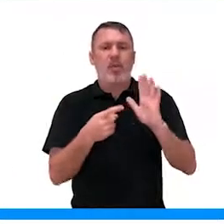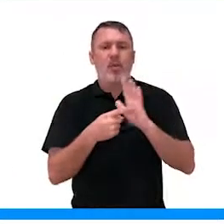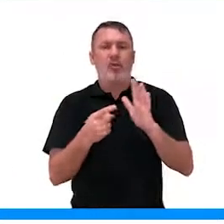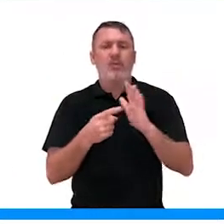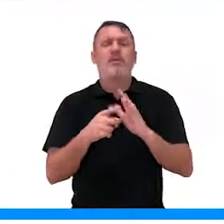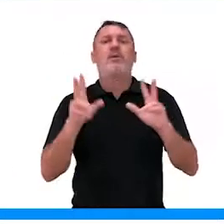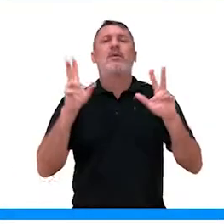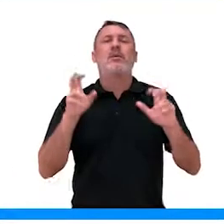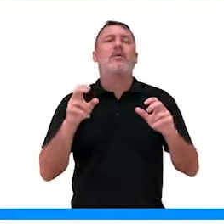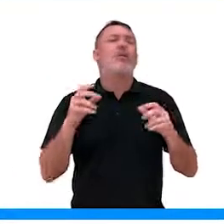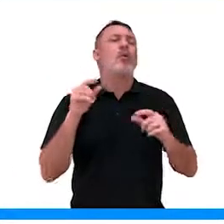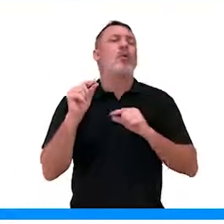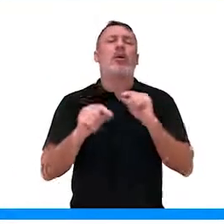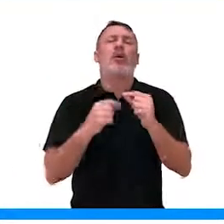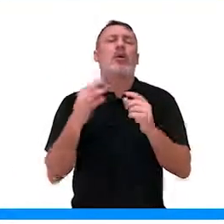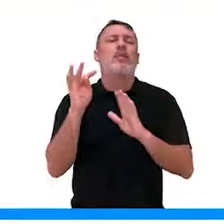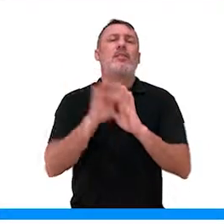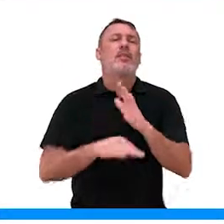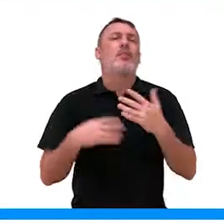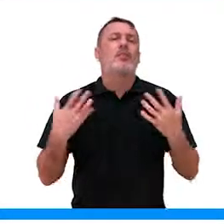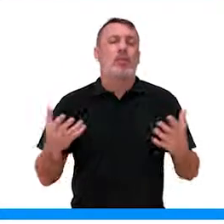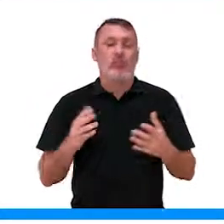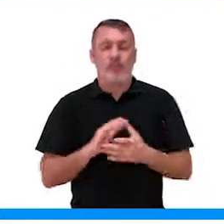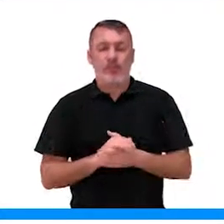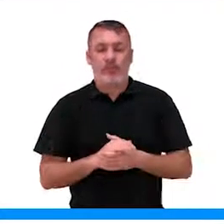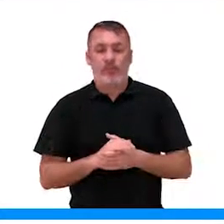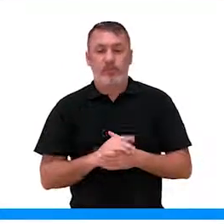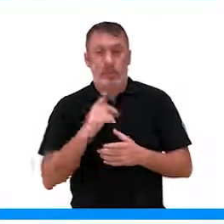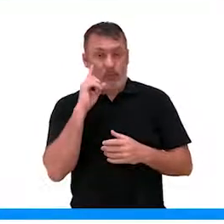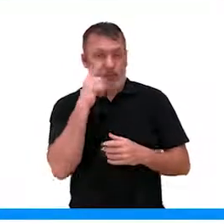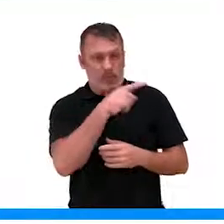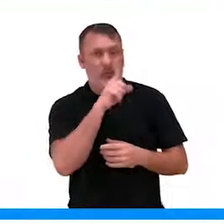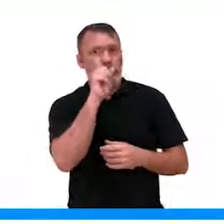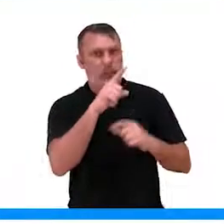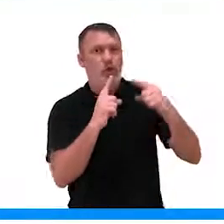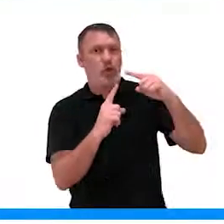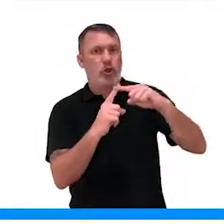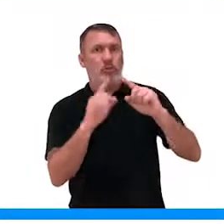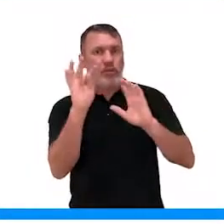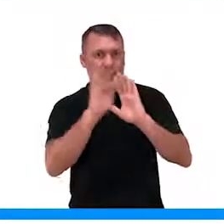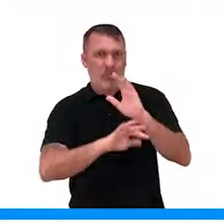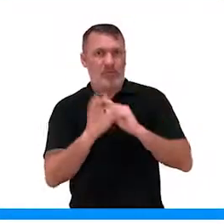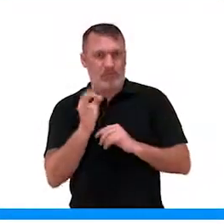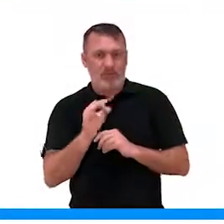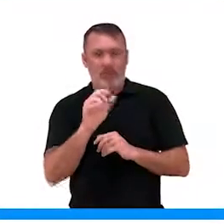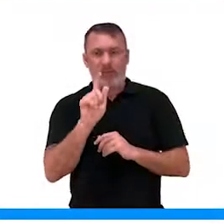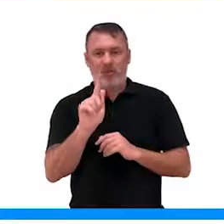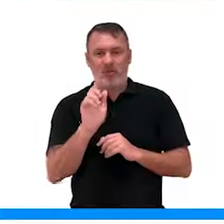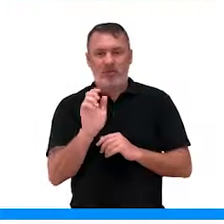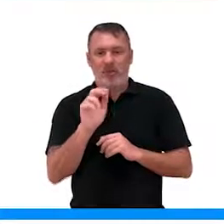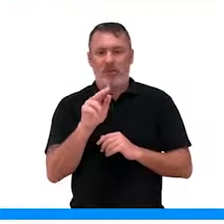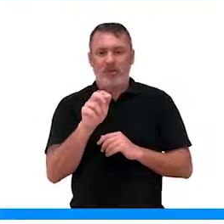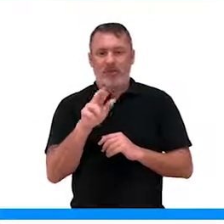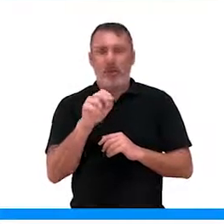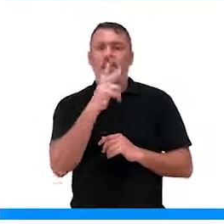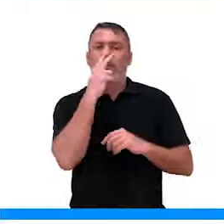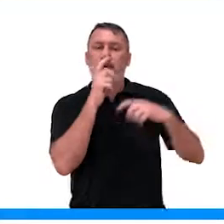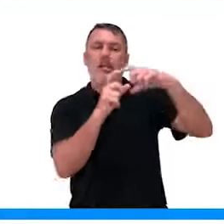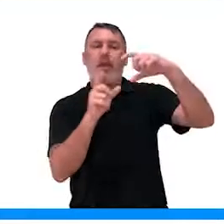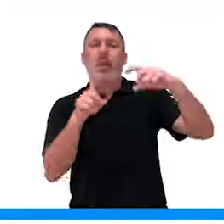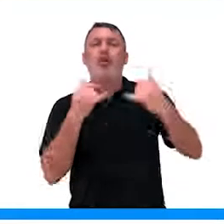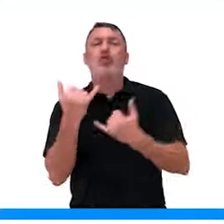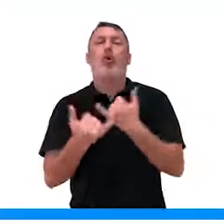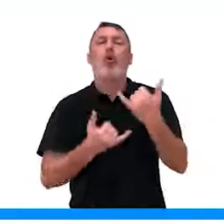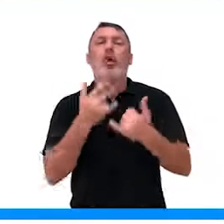apresentação subverte um gênero textual ao. Vamos lá. A gente tem aqui um gênero textual. O texto tem o formato